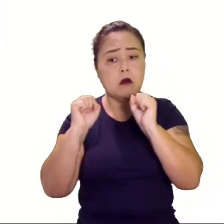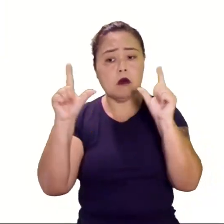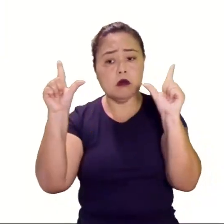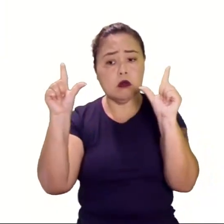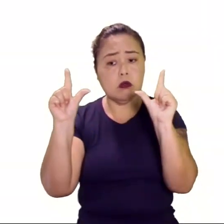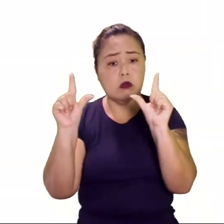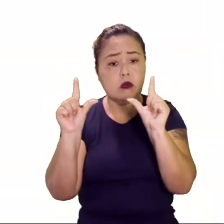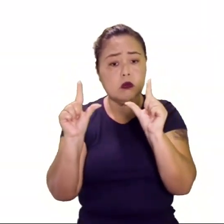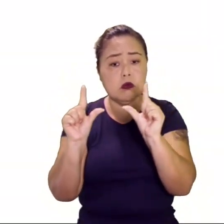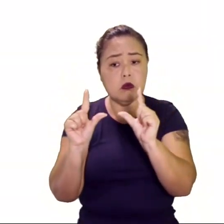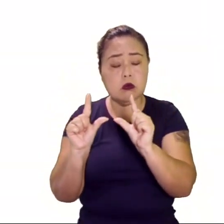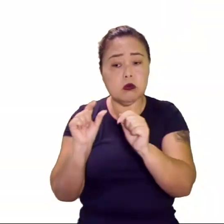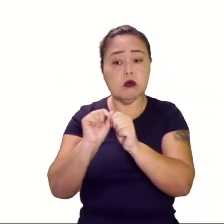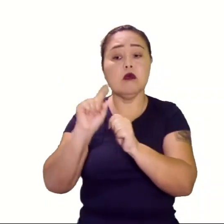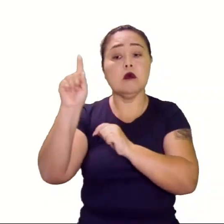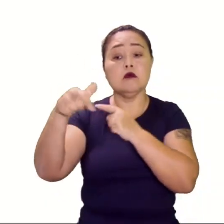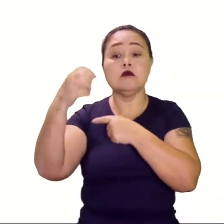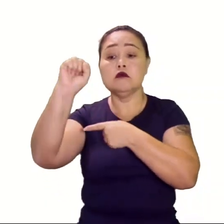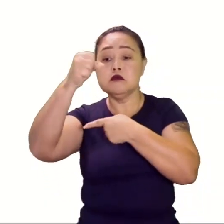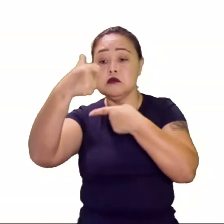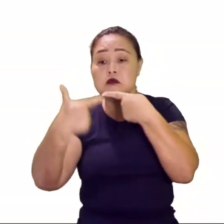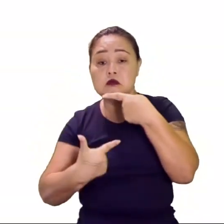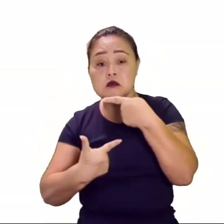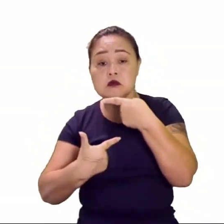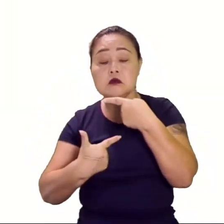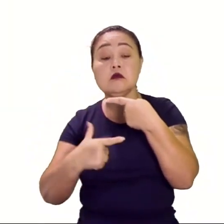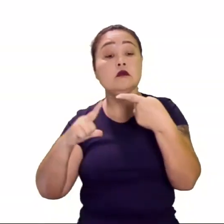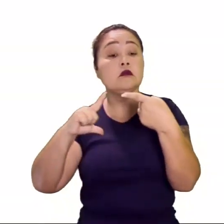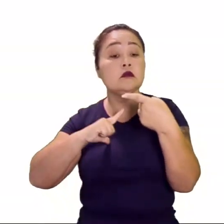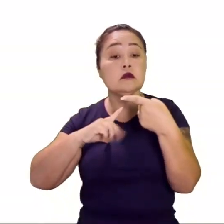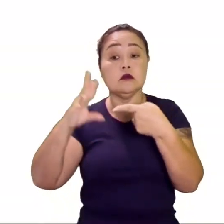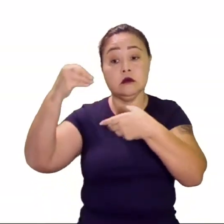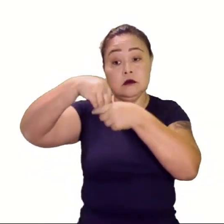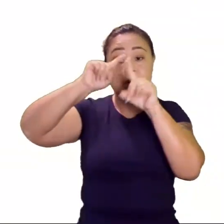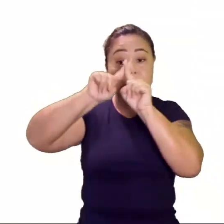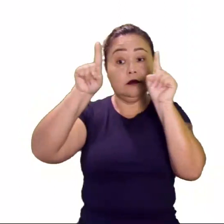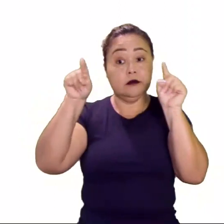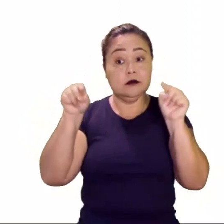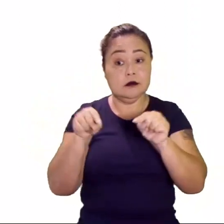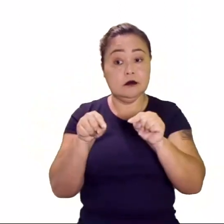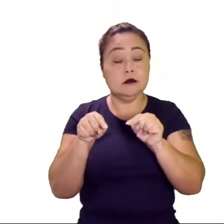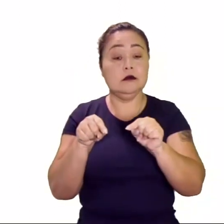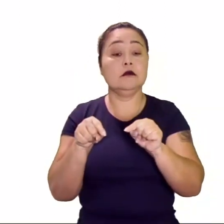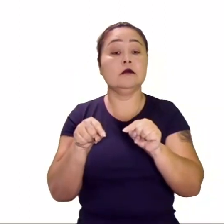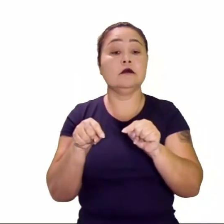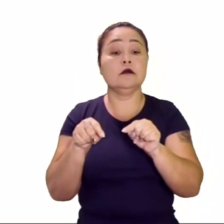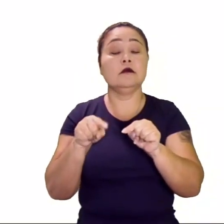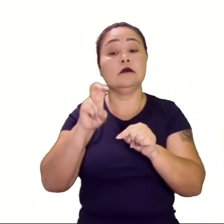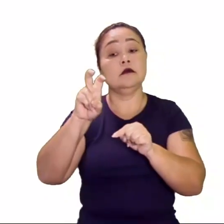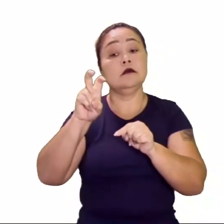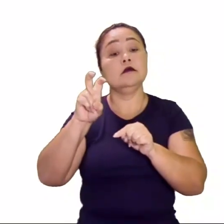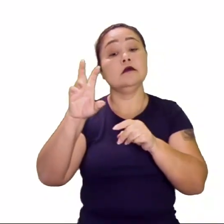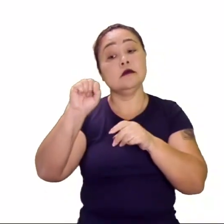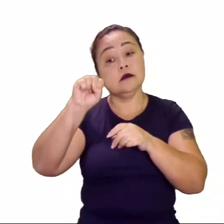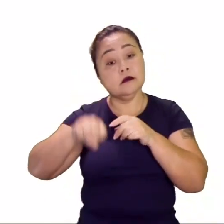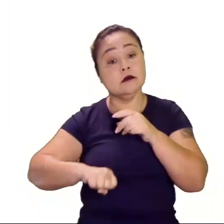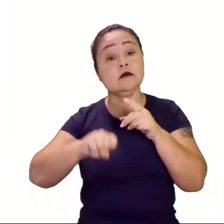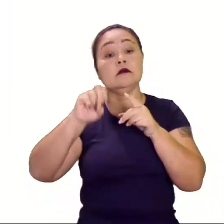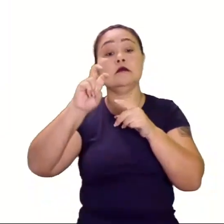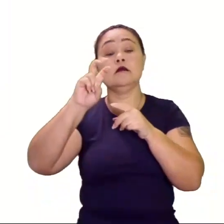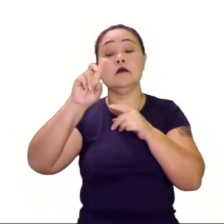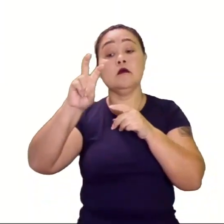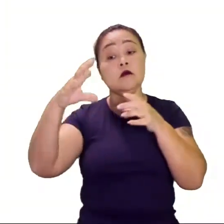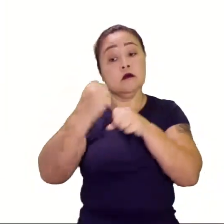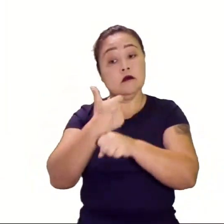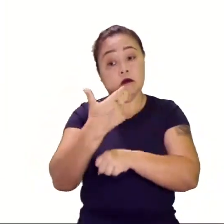simplificar aqui, né? 8 por 2 e devemos fazer dentro do parênteses, né? Então, S8 é igual 5